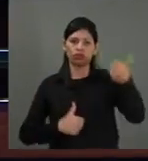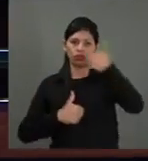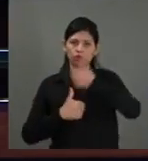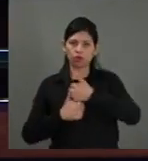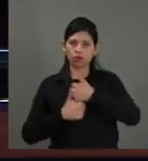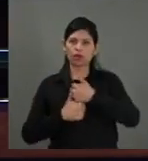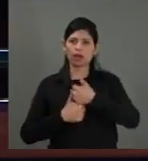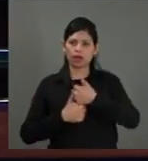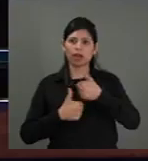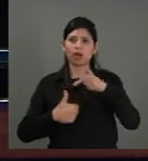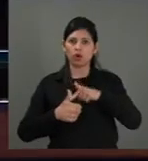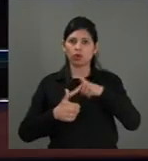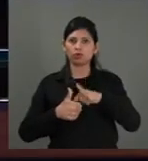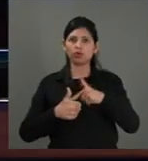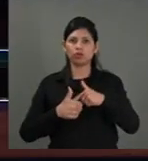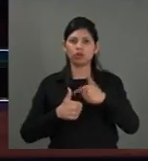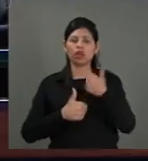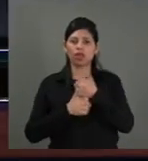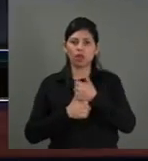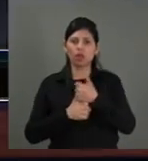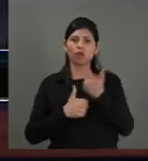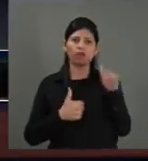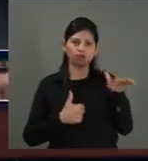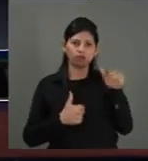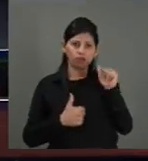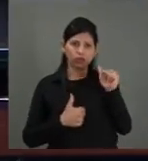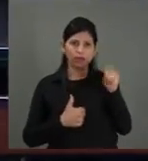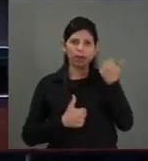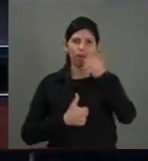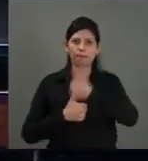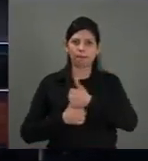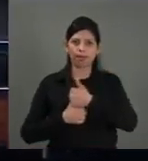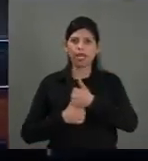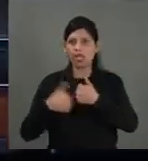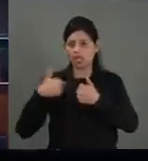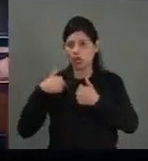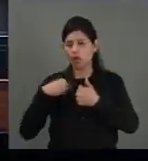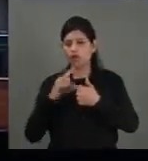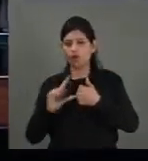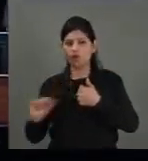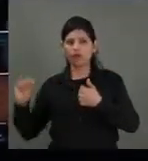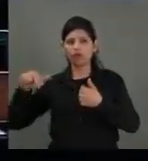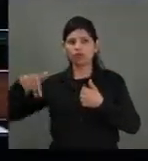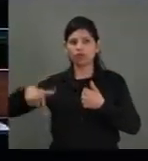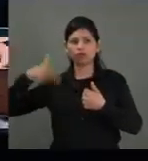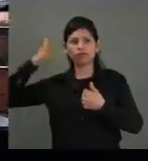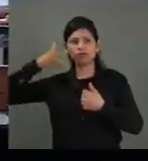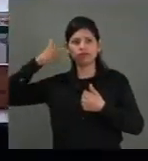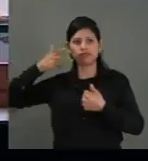senador Marcos Rogério, para que eu possa fazer o meu pronunciamento.